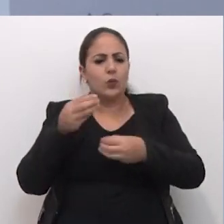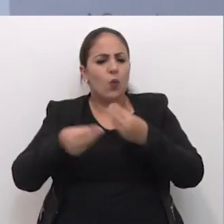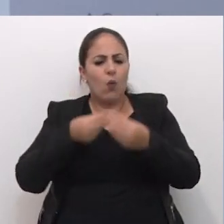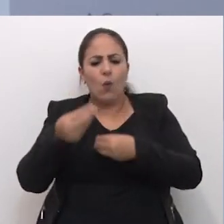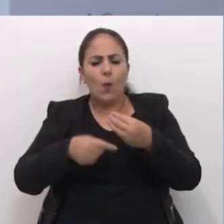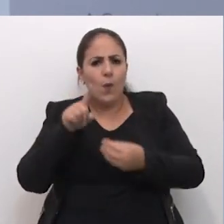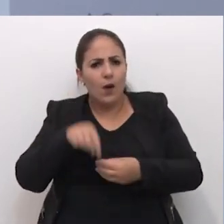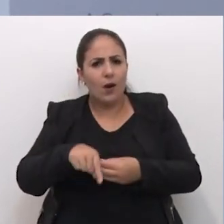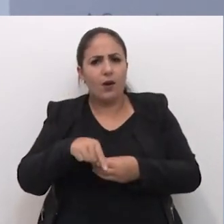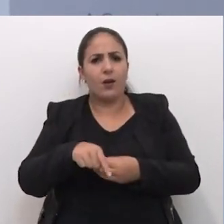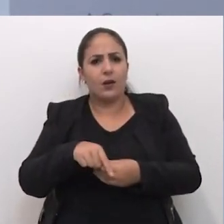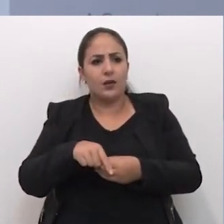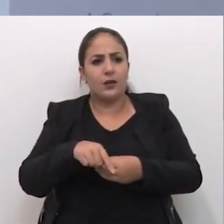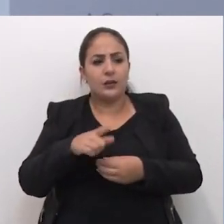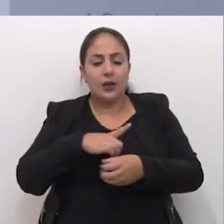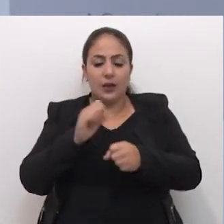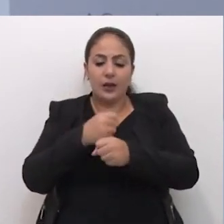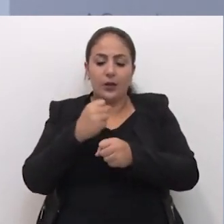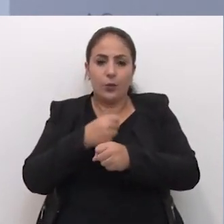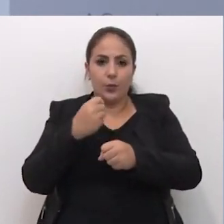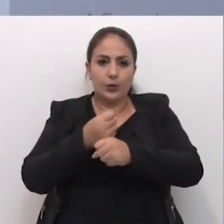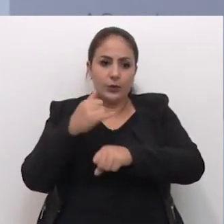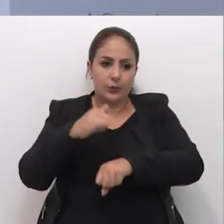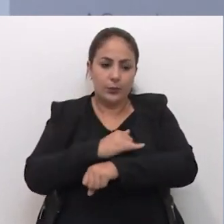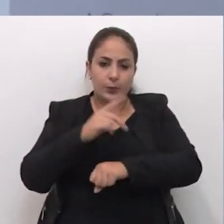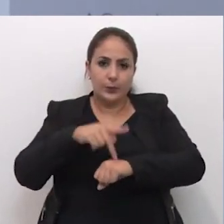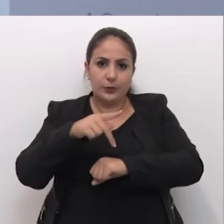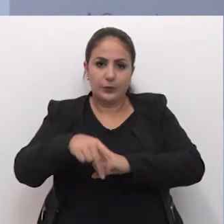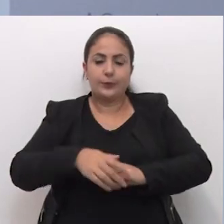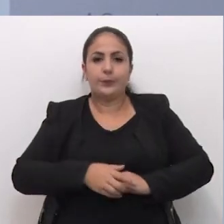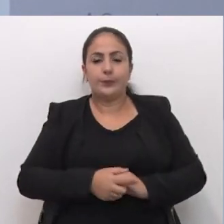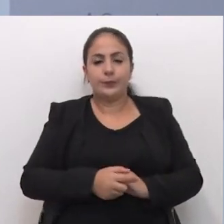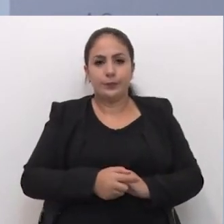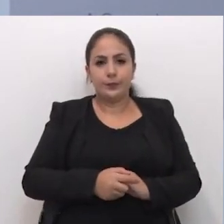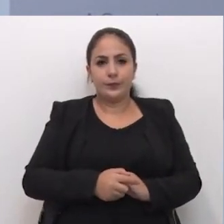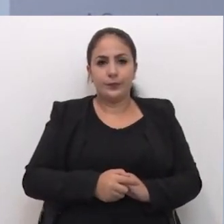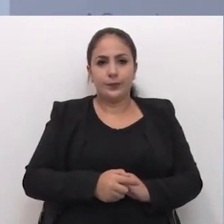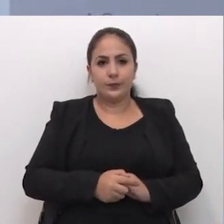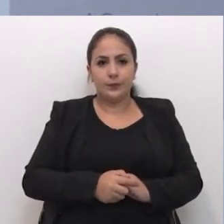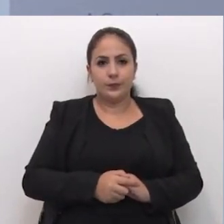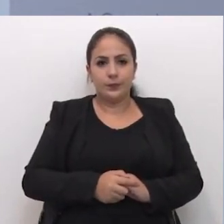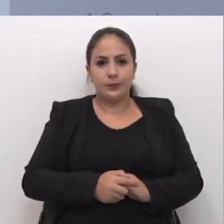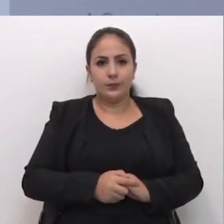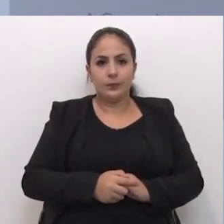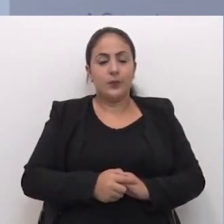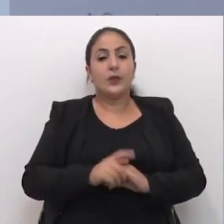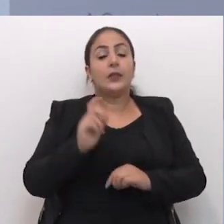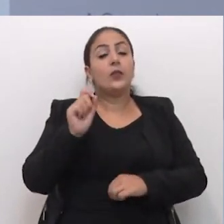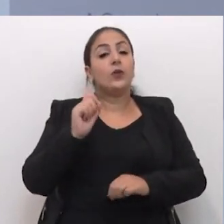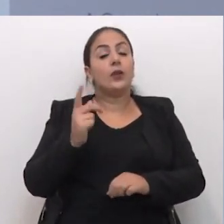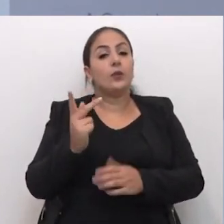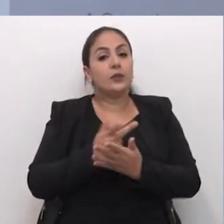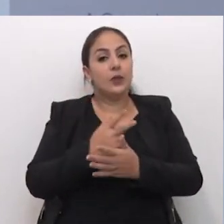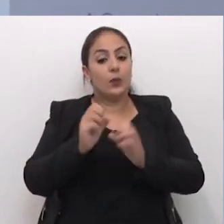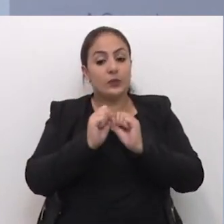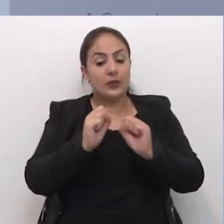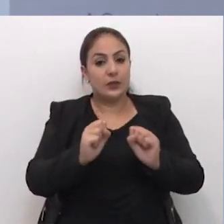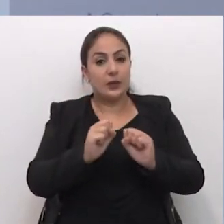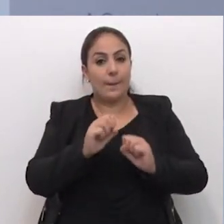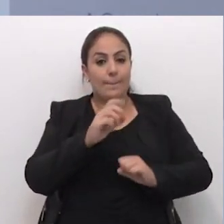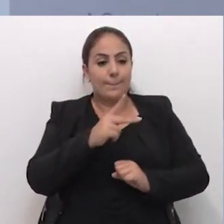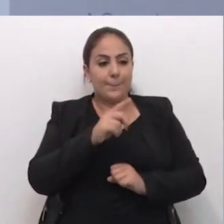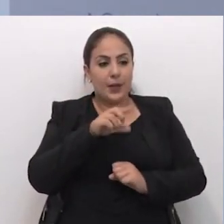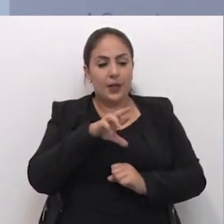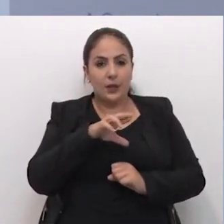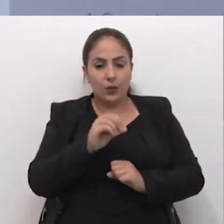questão de como anda a questão das obras do aeroporto de Passo Fundo, E, casualmente, o secretário